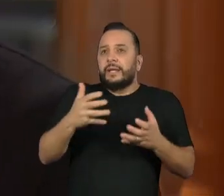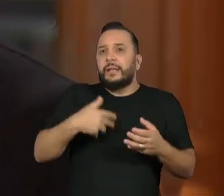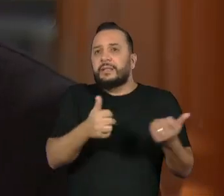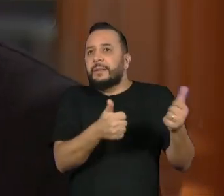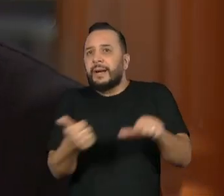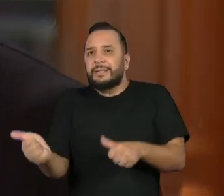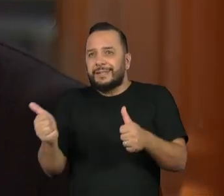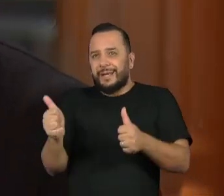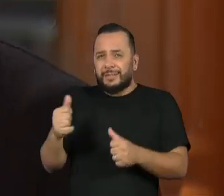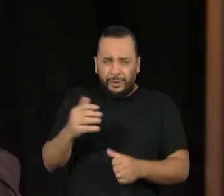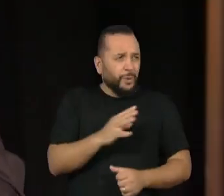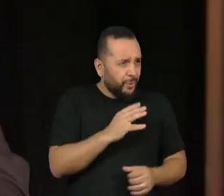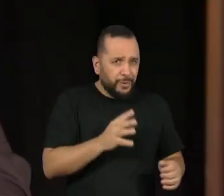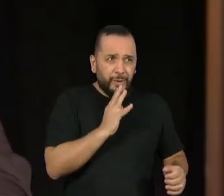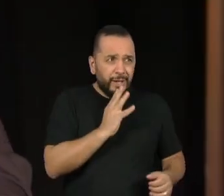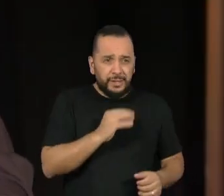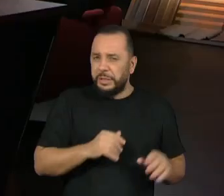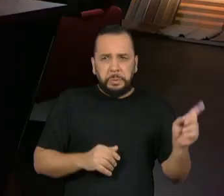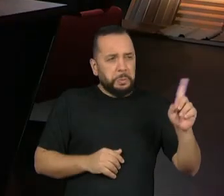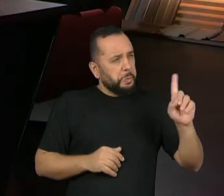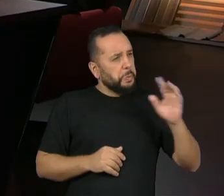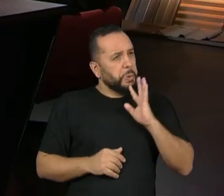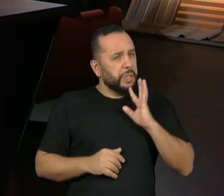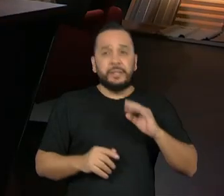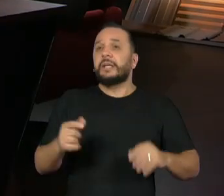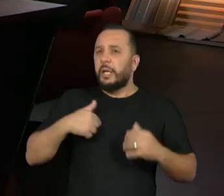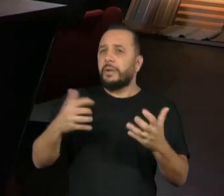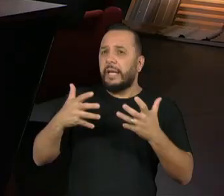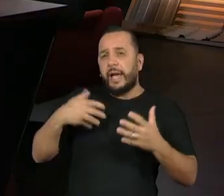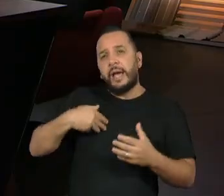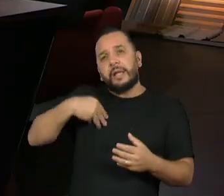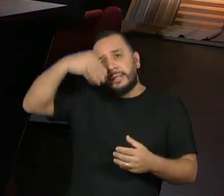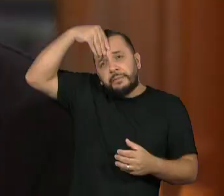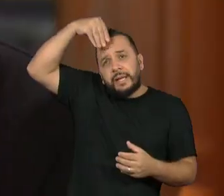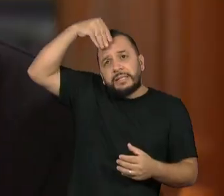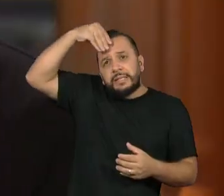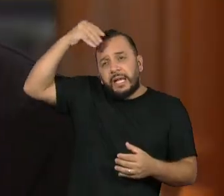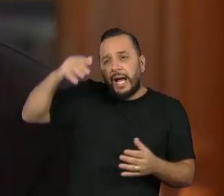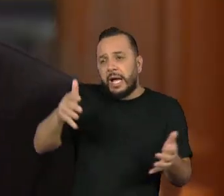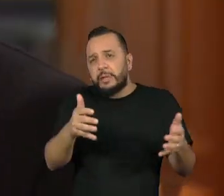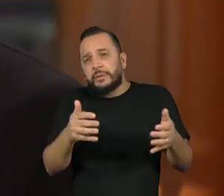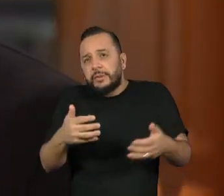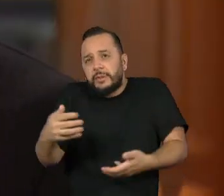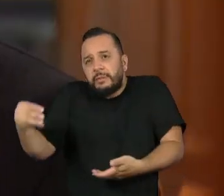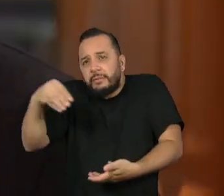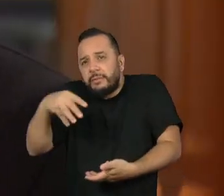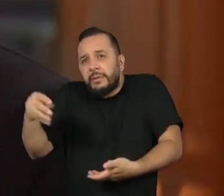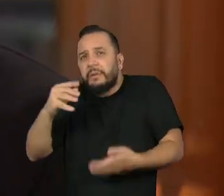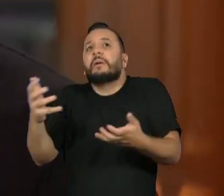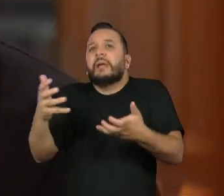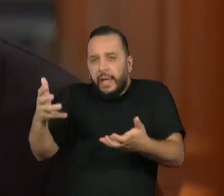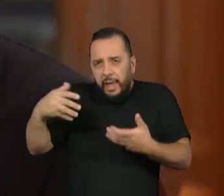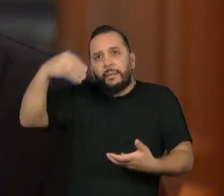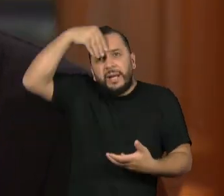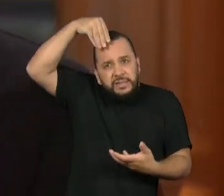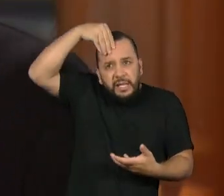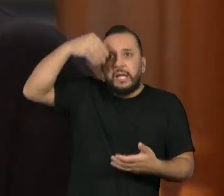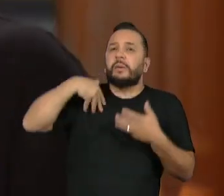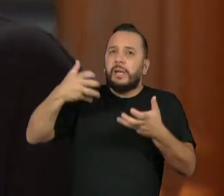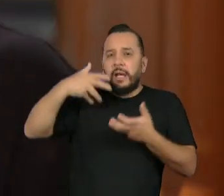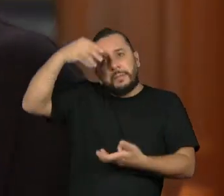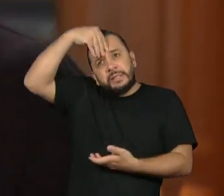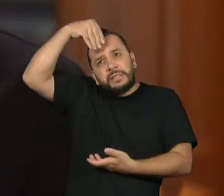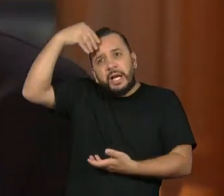batizado eu te confirmo essa história da minha vida é maravilhoso for eu quero que você é batizado e se quer me dizer minha mãe meu pai eu quero ser batizada